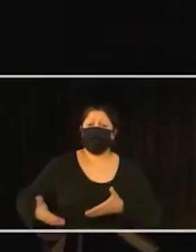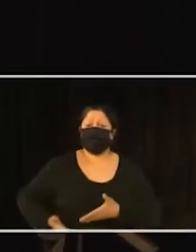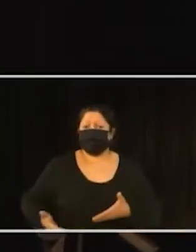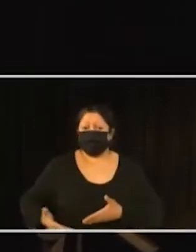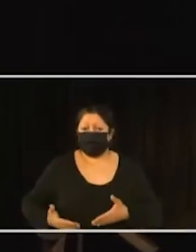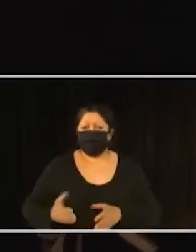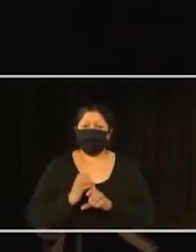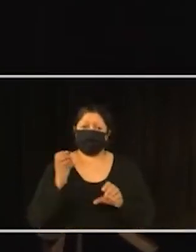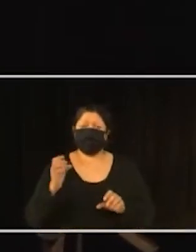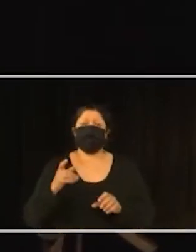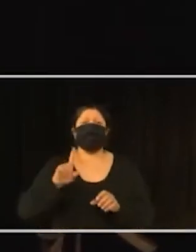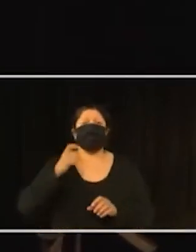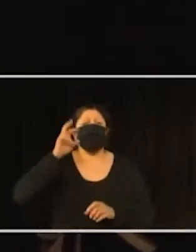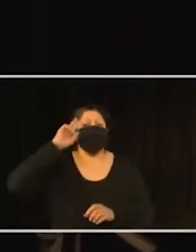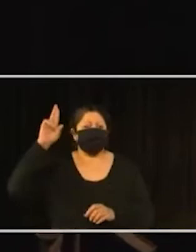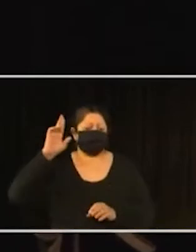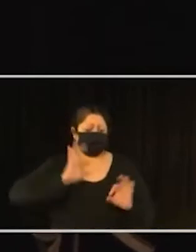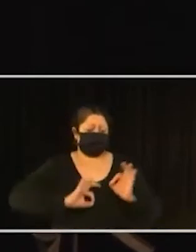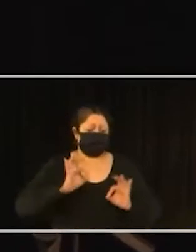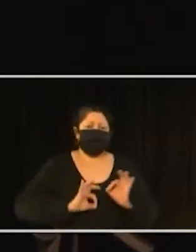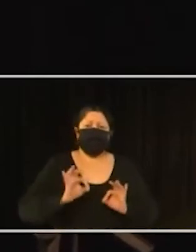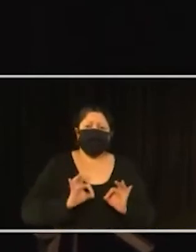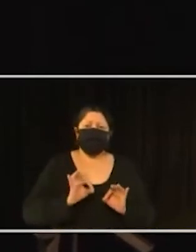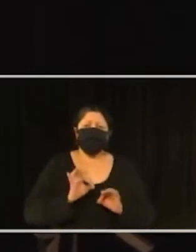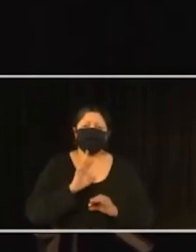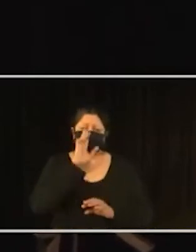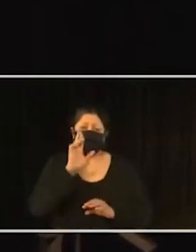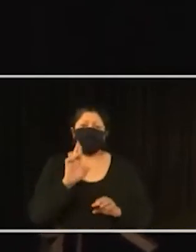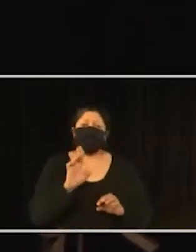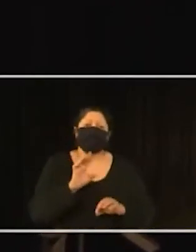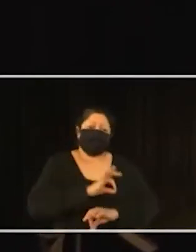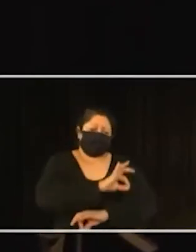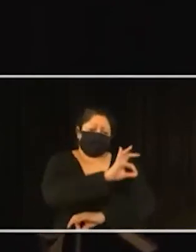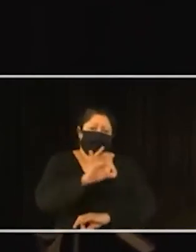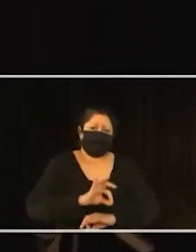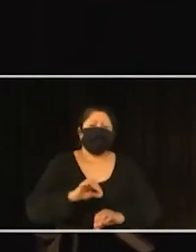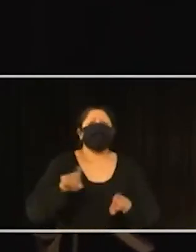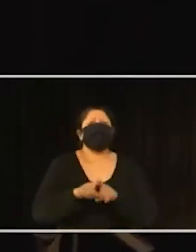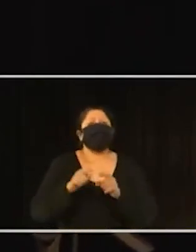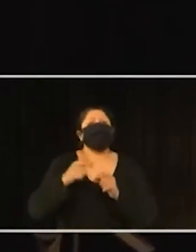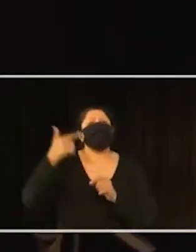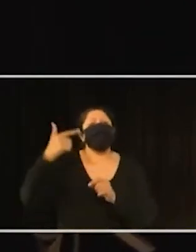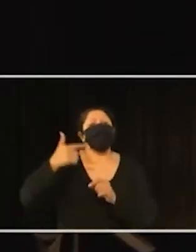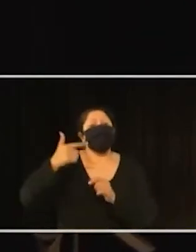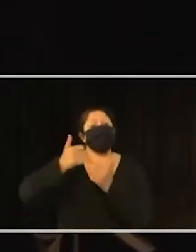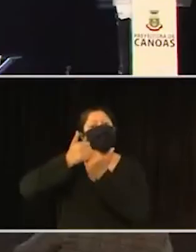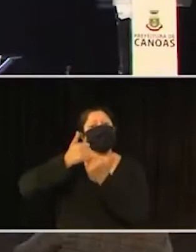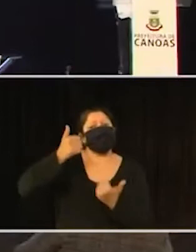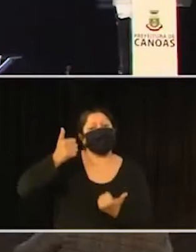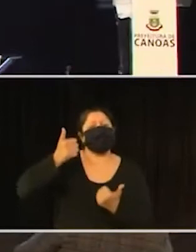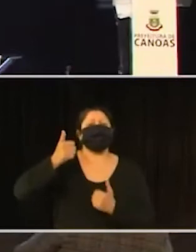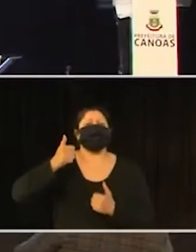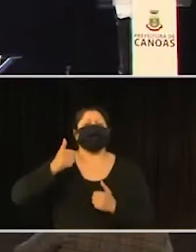da Diretoria de Gestão de Projetos de Engenharia e Arquitetura, secretário adjunto de Desenvolvimento Urbano e Habitação